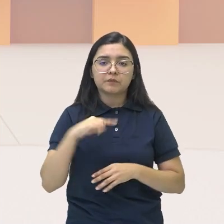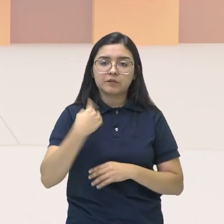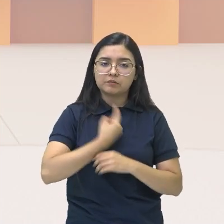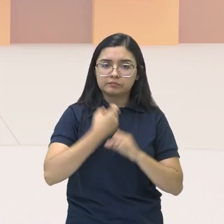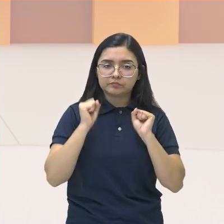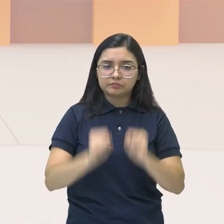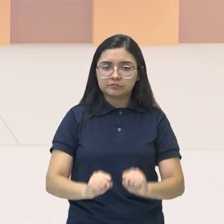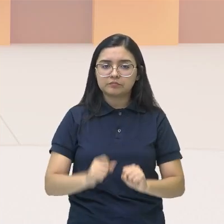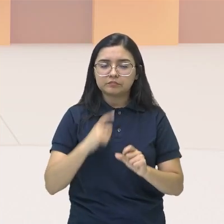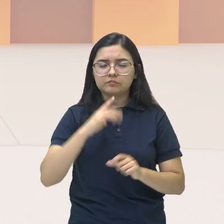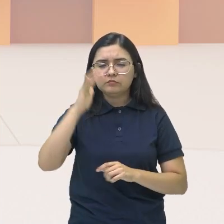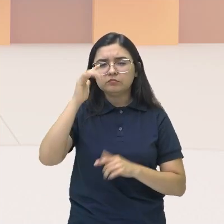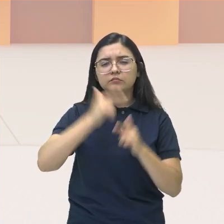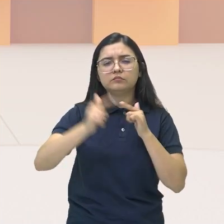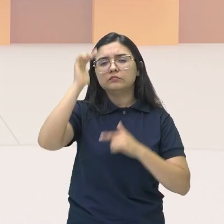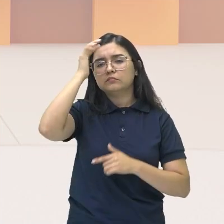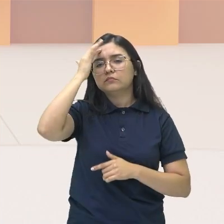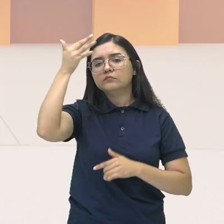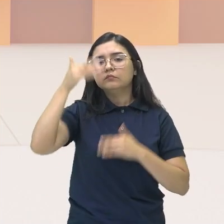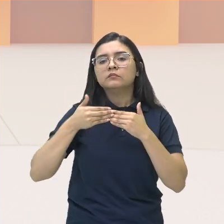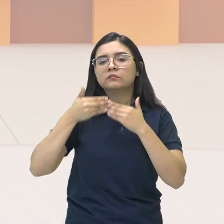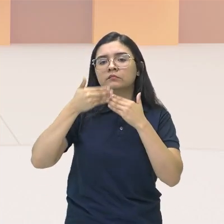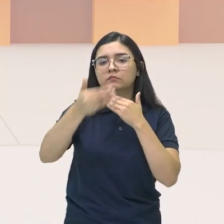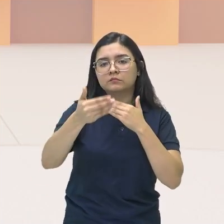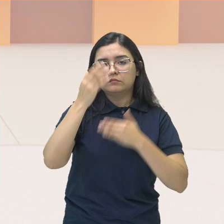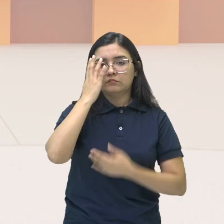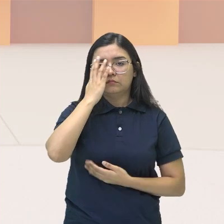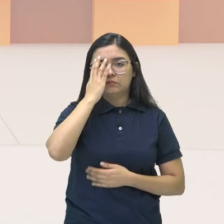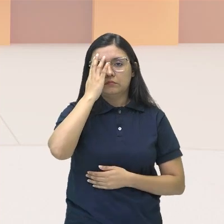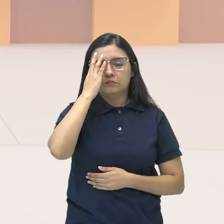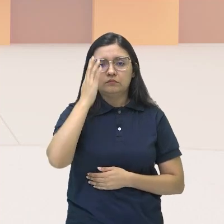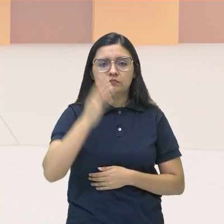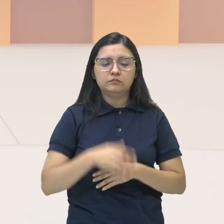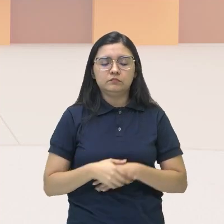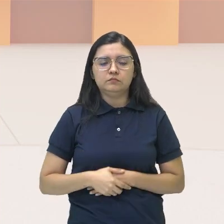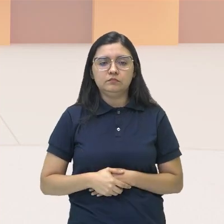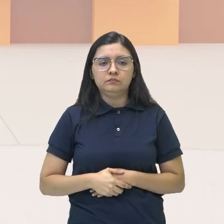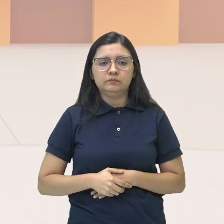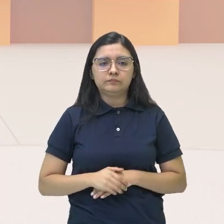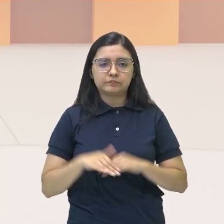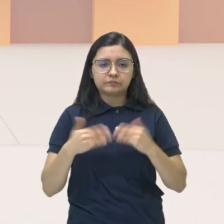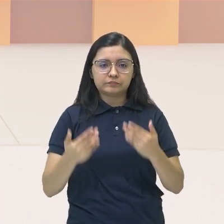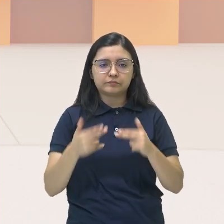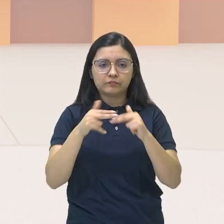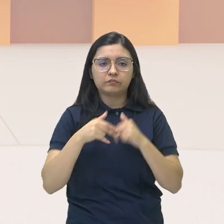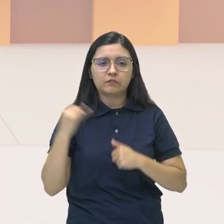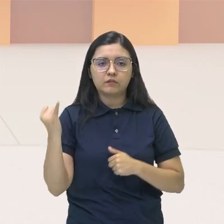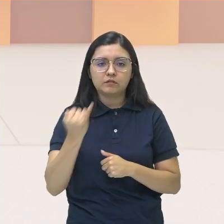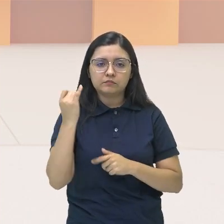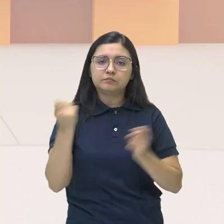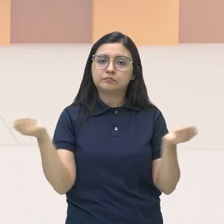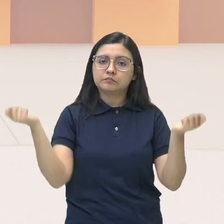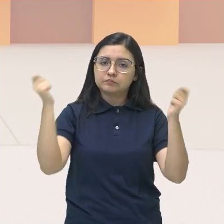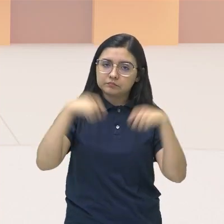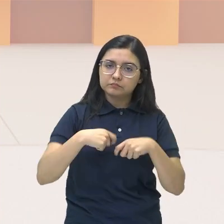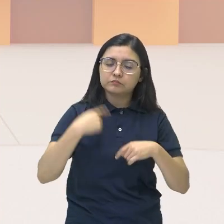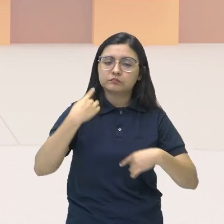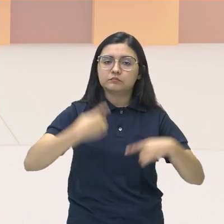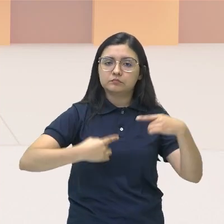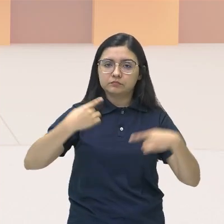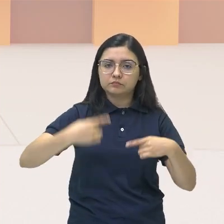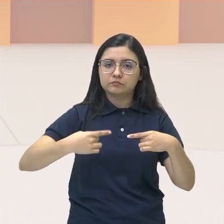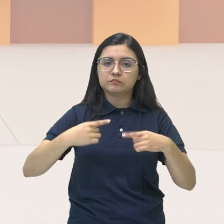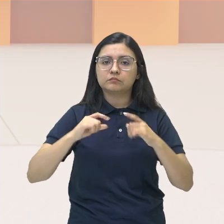pode resolver a partir desses dilemas aí? Por isso que é importante, sim, promover uma